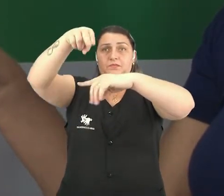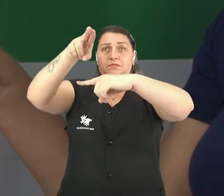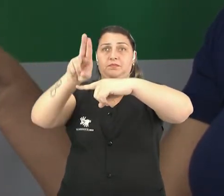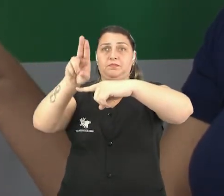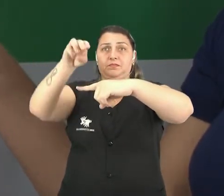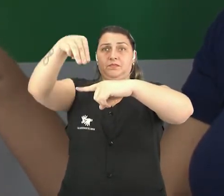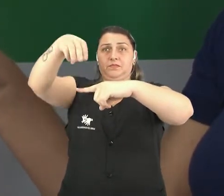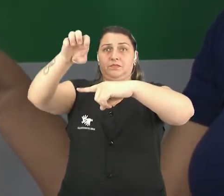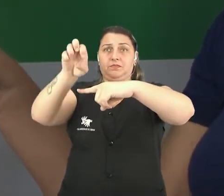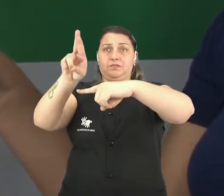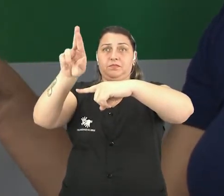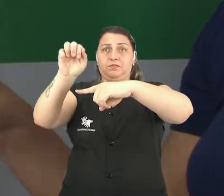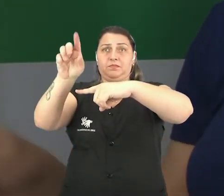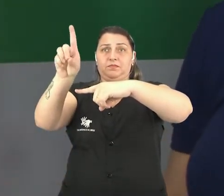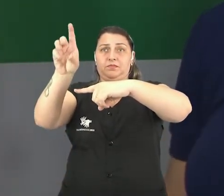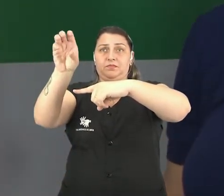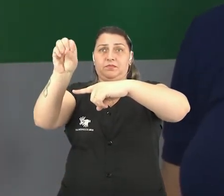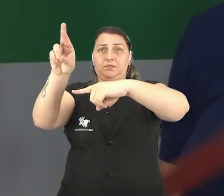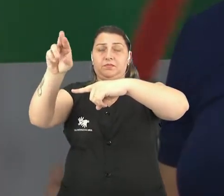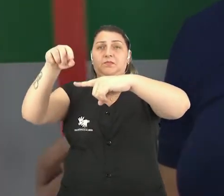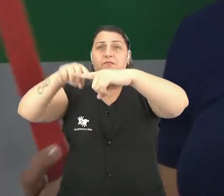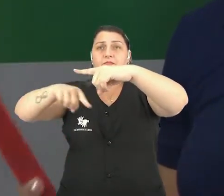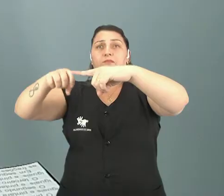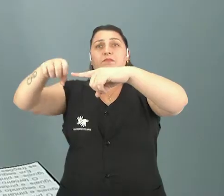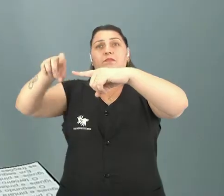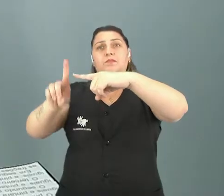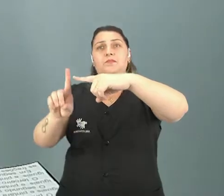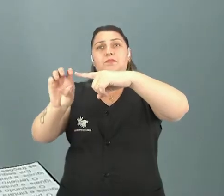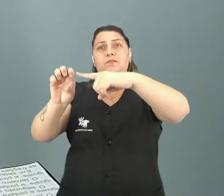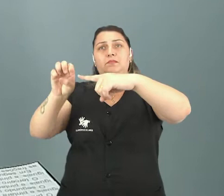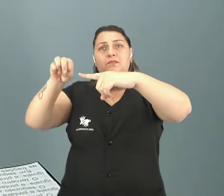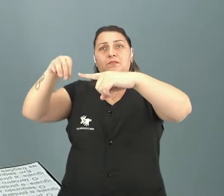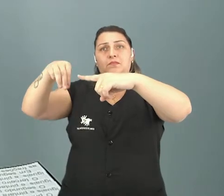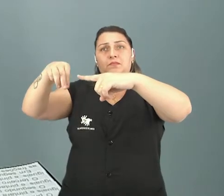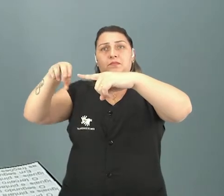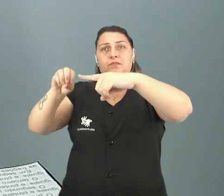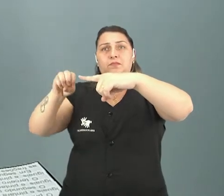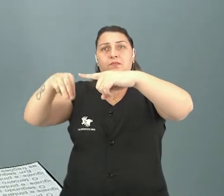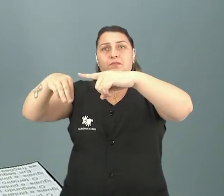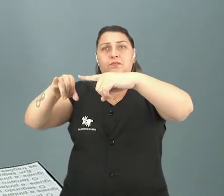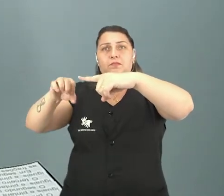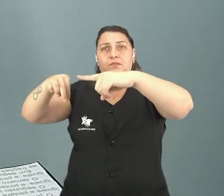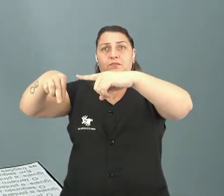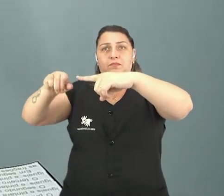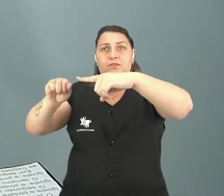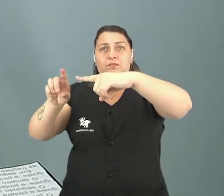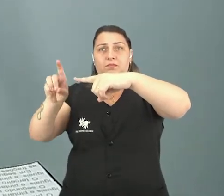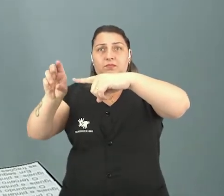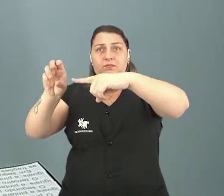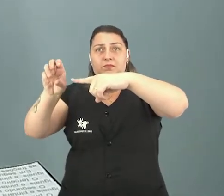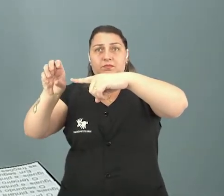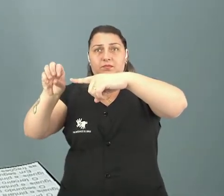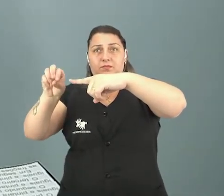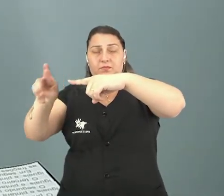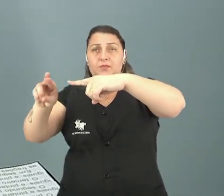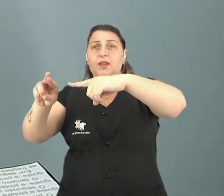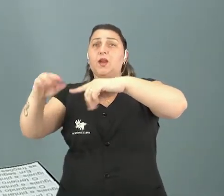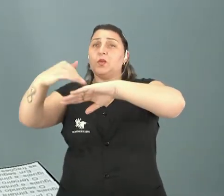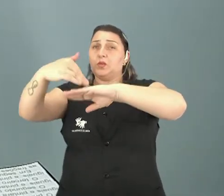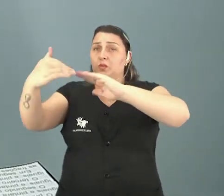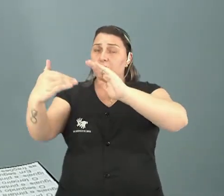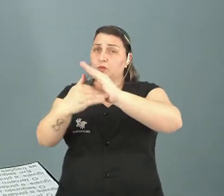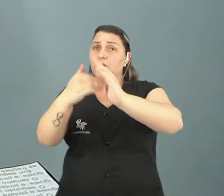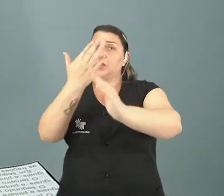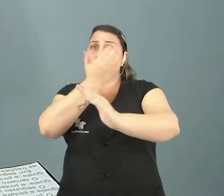isso mesmo. E embaixo o denominador, aquele que denomina. Quem denomina é o todo. O número que